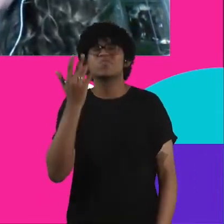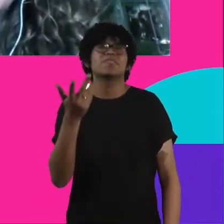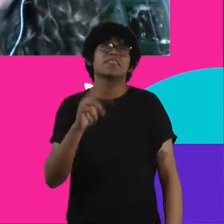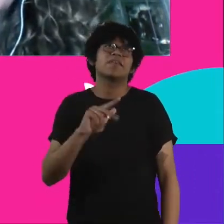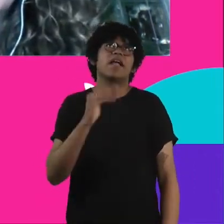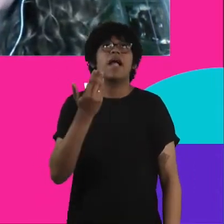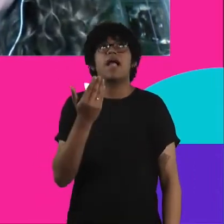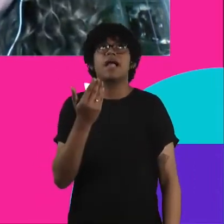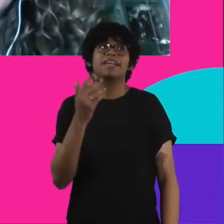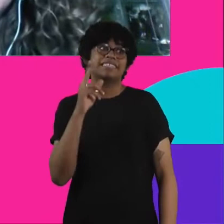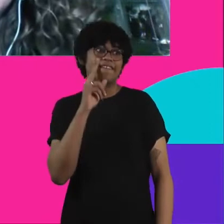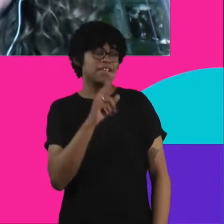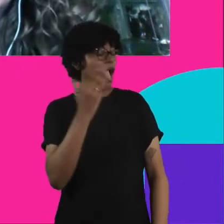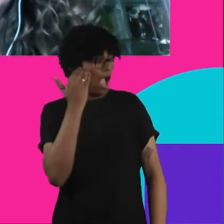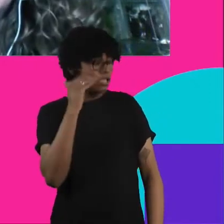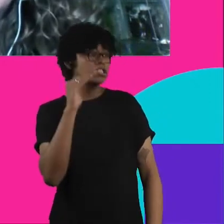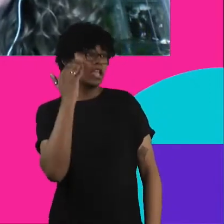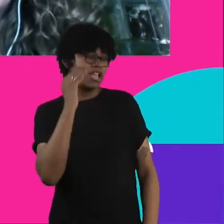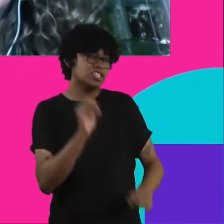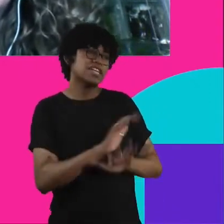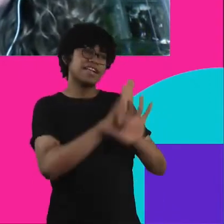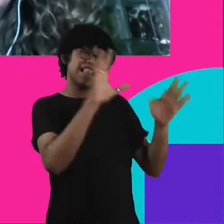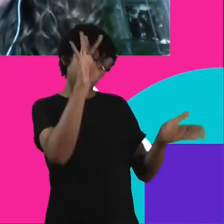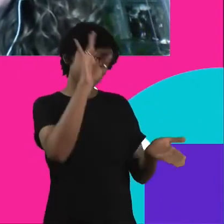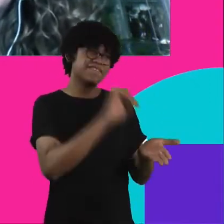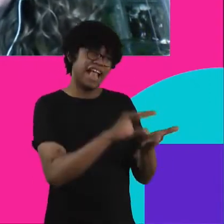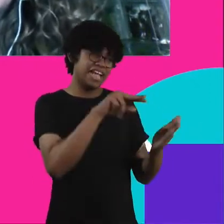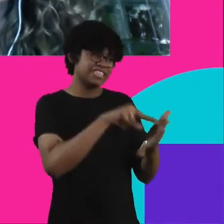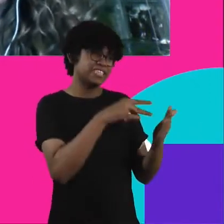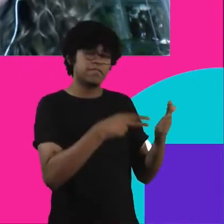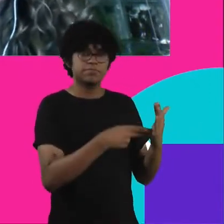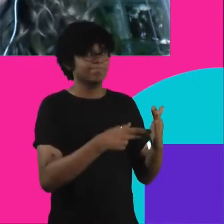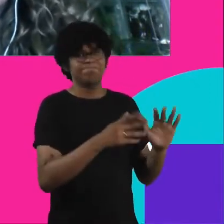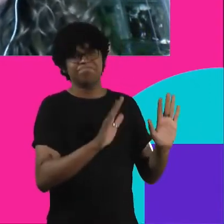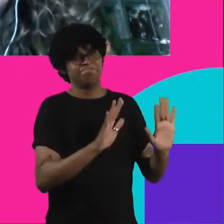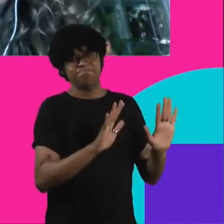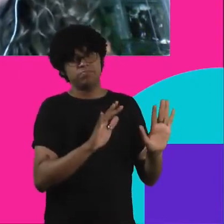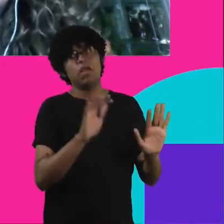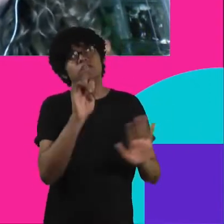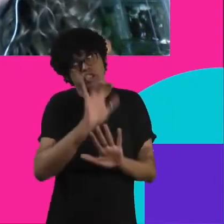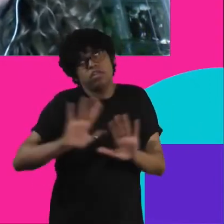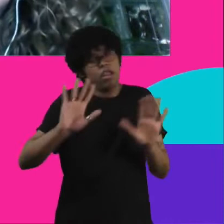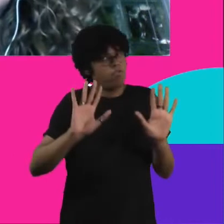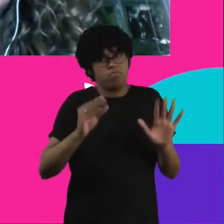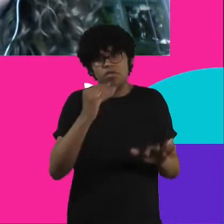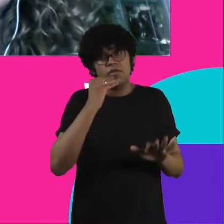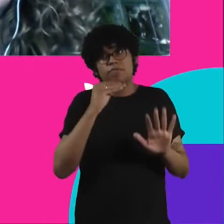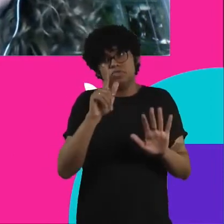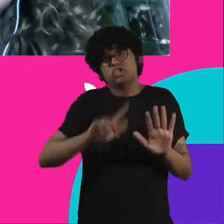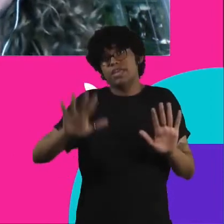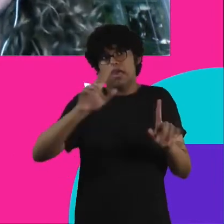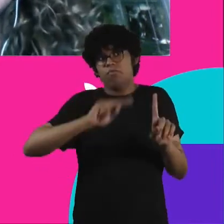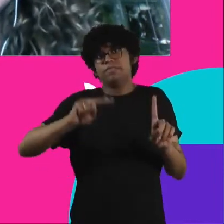forma geral por que ou exatamente o que isso significa, tá? Generalizando, obviamente, nessa resposta, né? Porque é